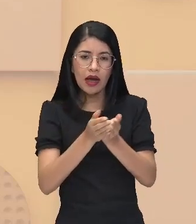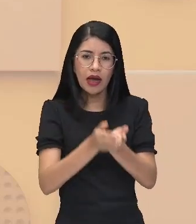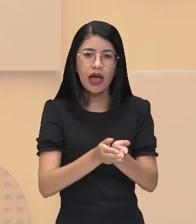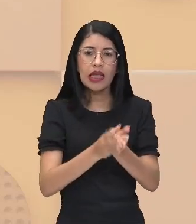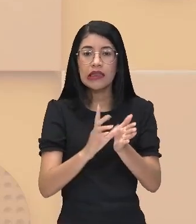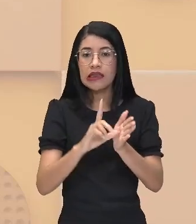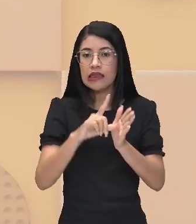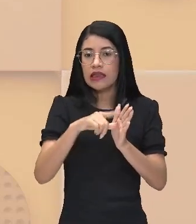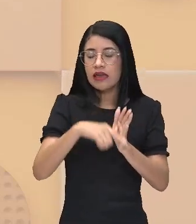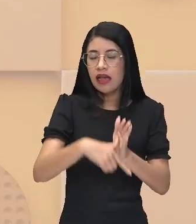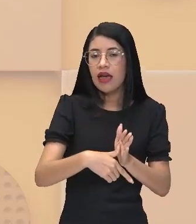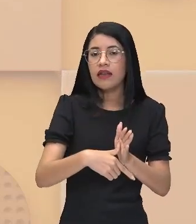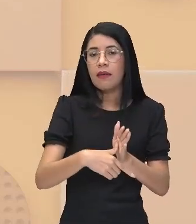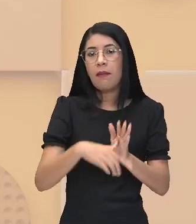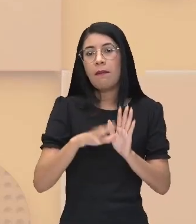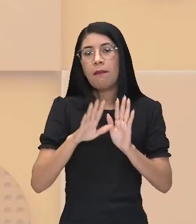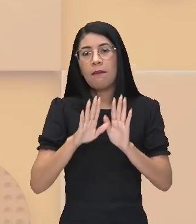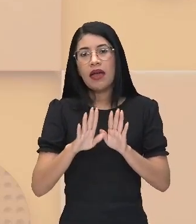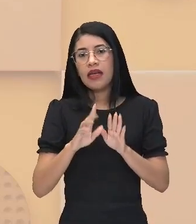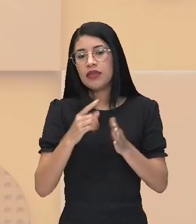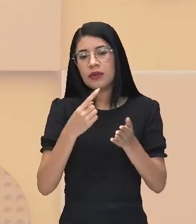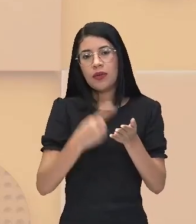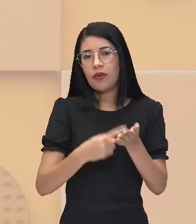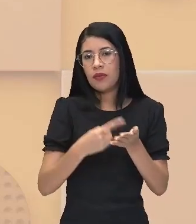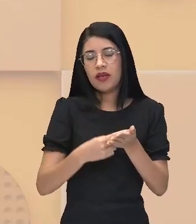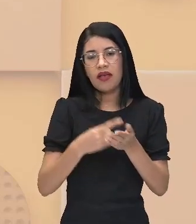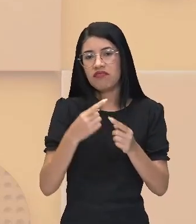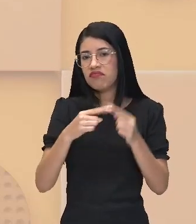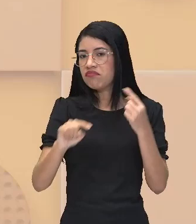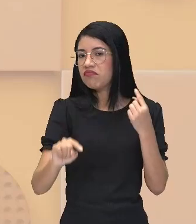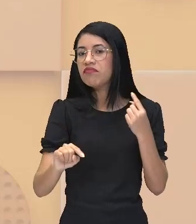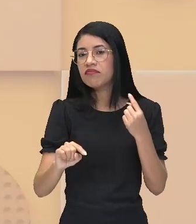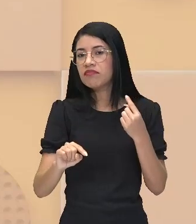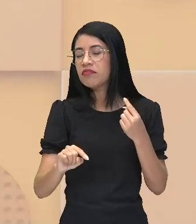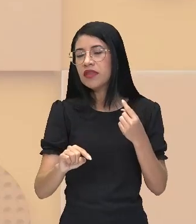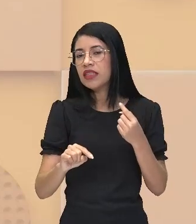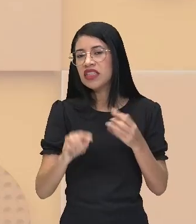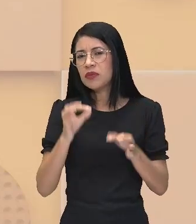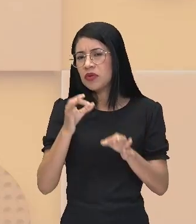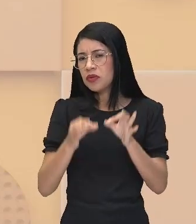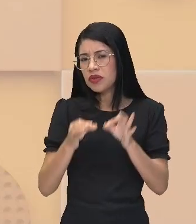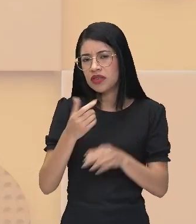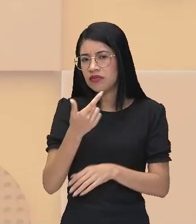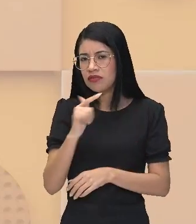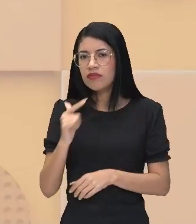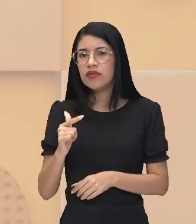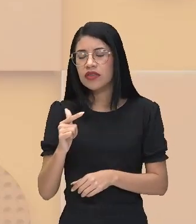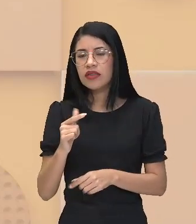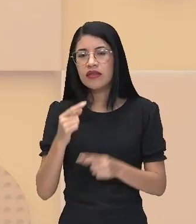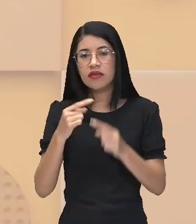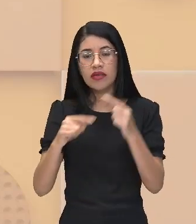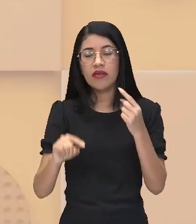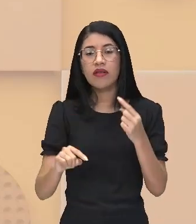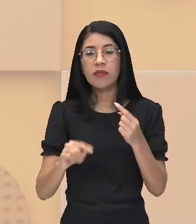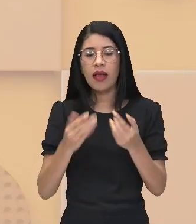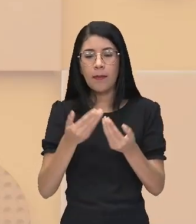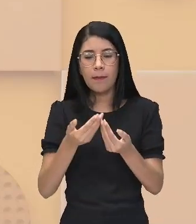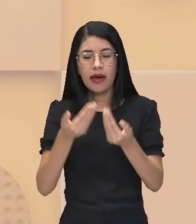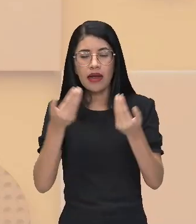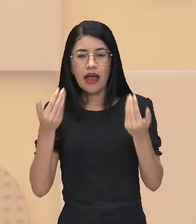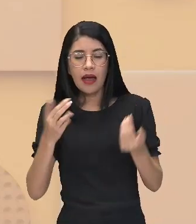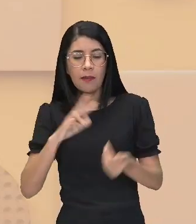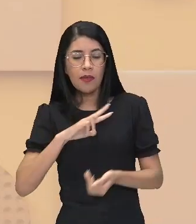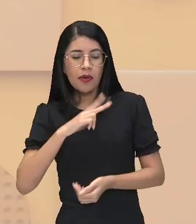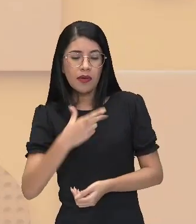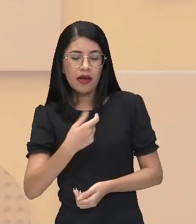tardiamente, elas não vão considerar esse acordo válido, vão achar muito injusta essa divisão do mundo em duas partes entre Portugal